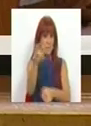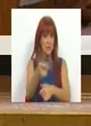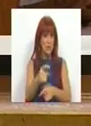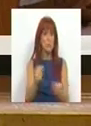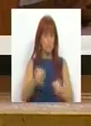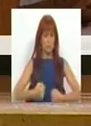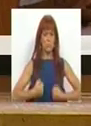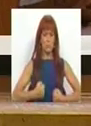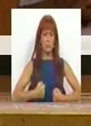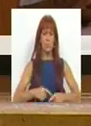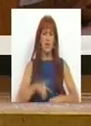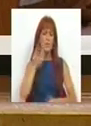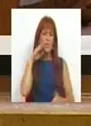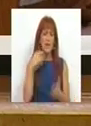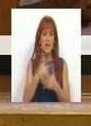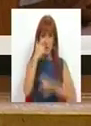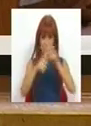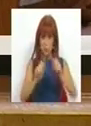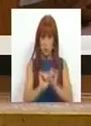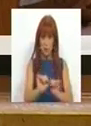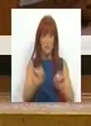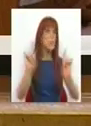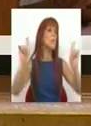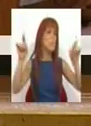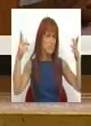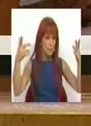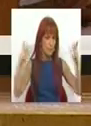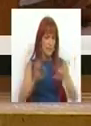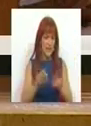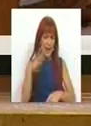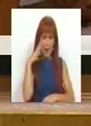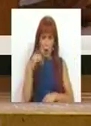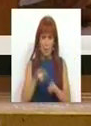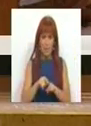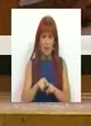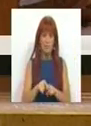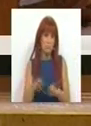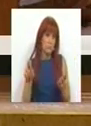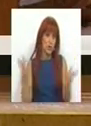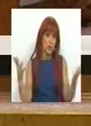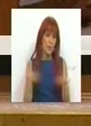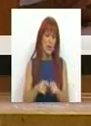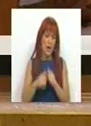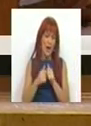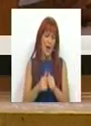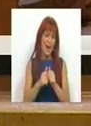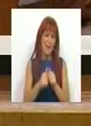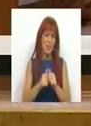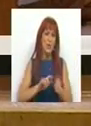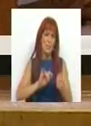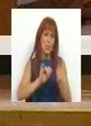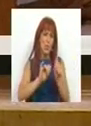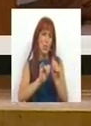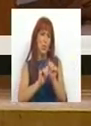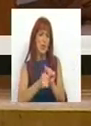permanecem firmes na defesa das populações, embora, como é normal e expectável, acompanhando essa